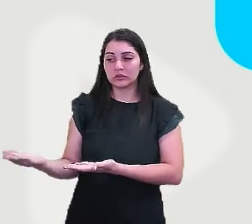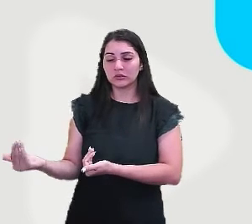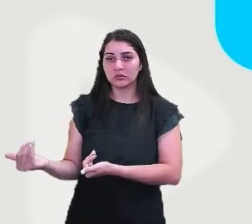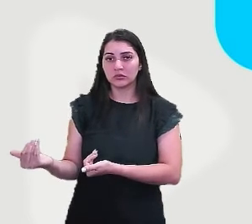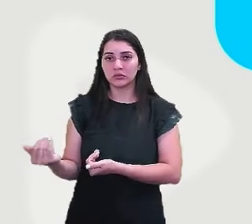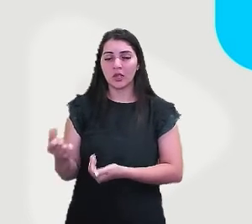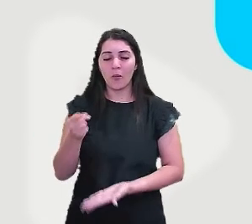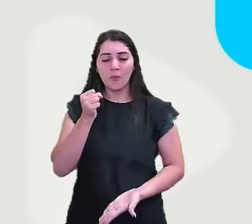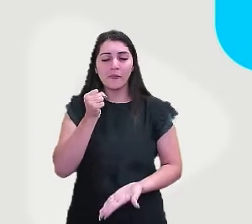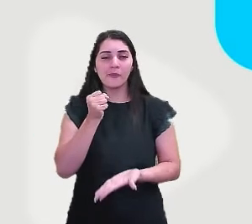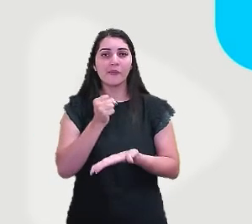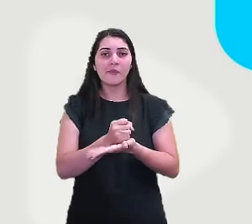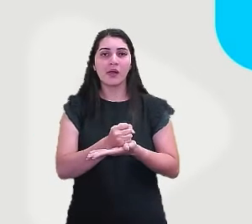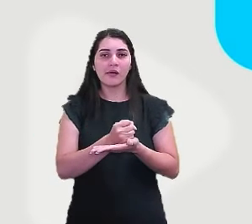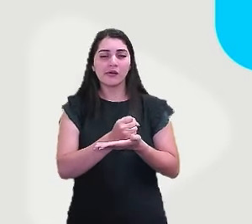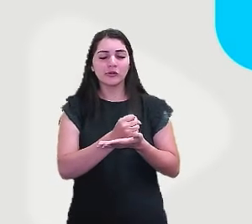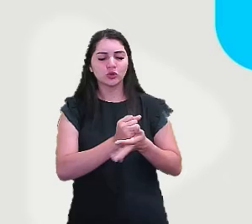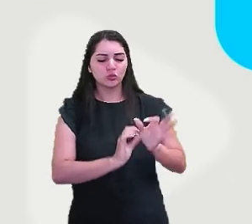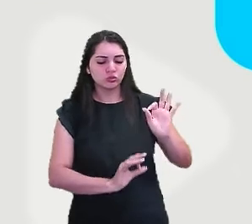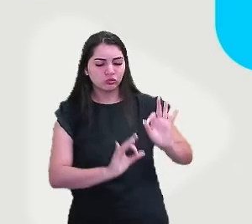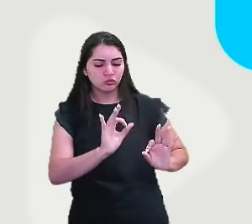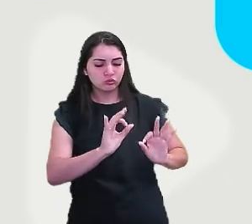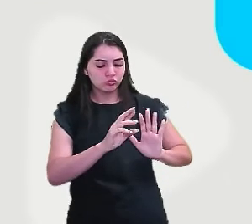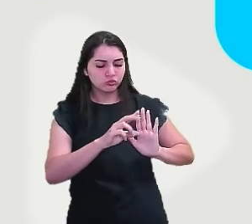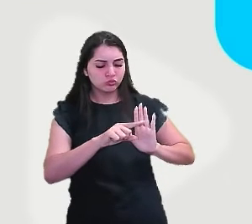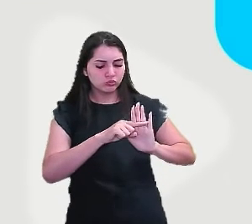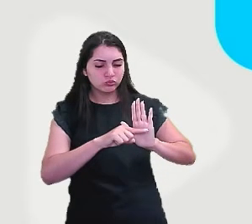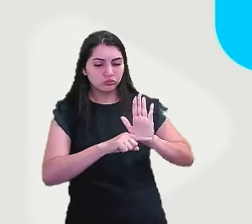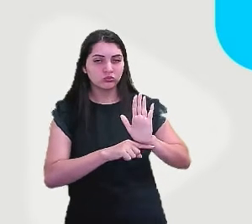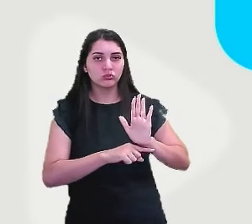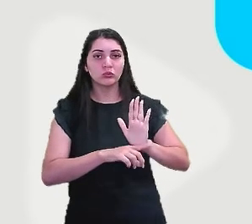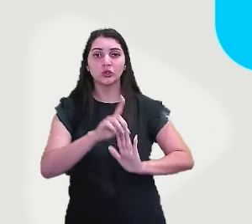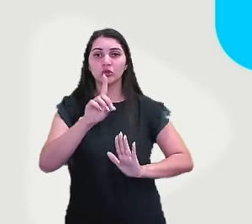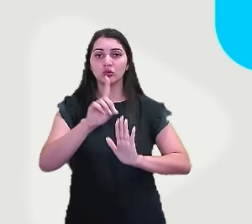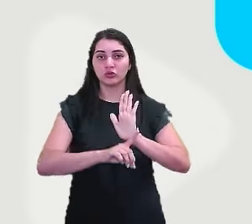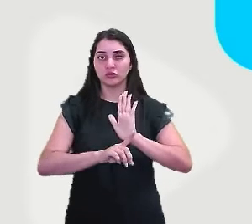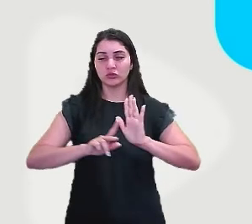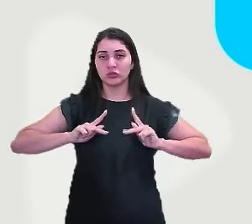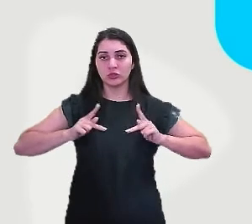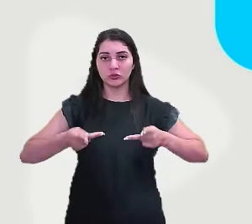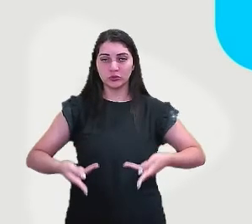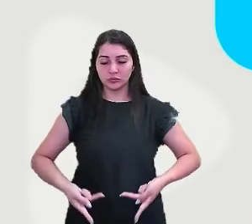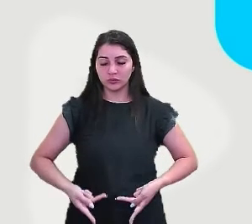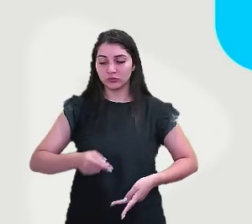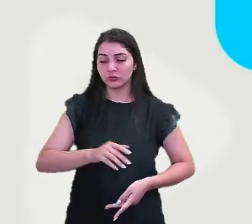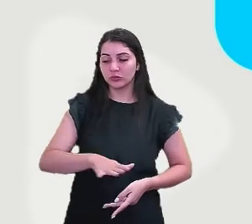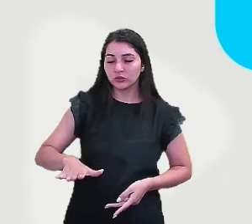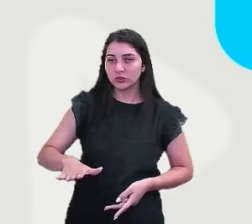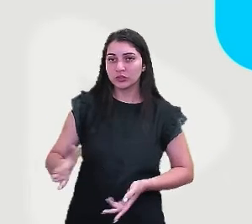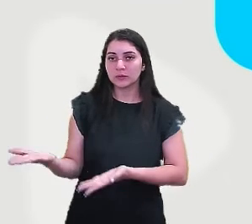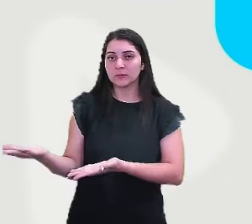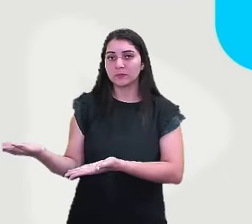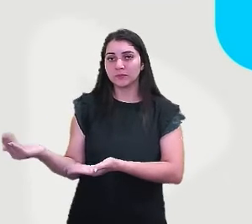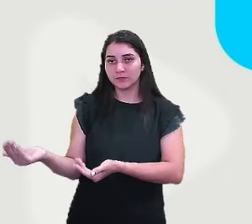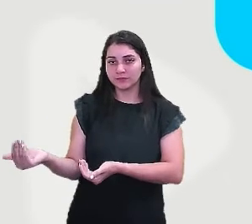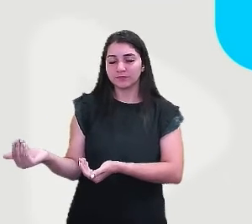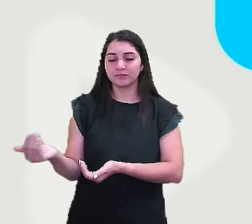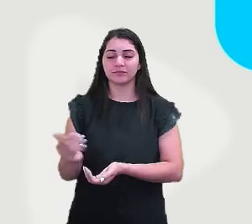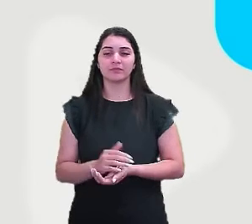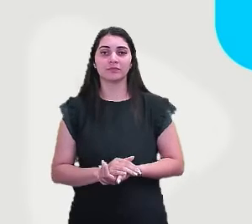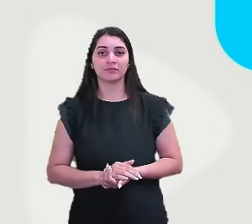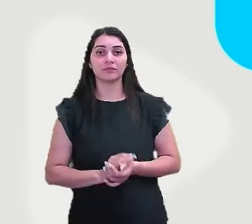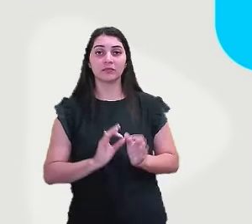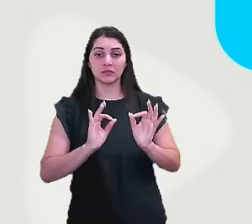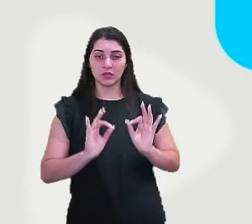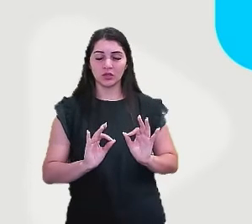um marco regulatório dos direitos humanos das crianças e dos adolescentes, tá